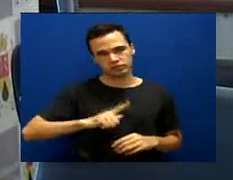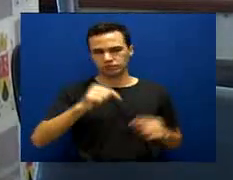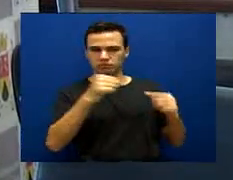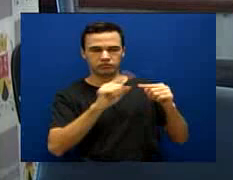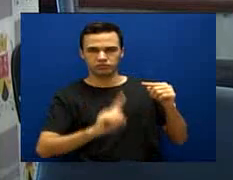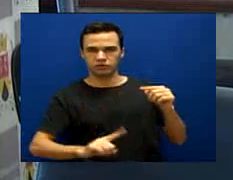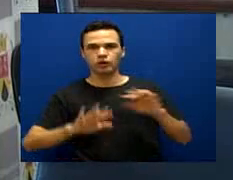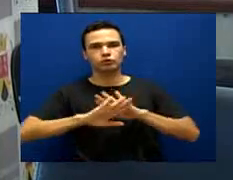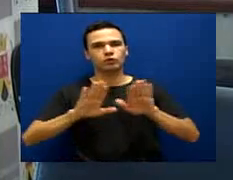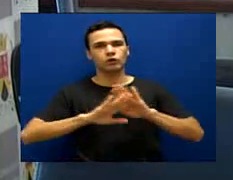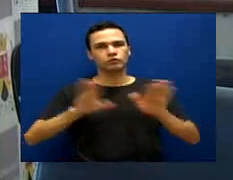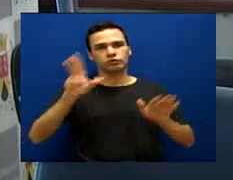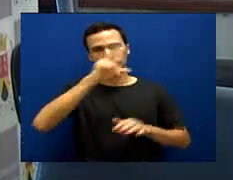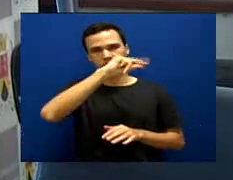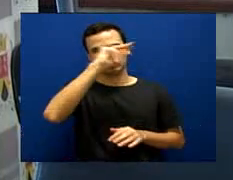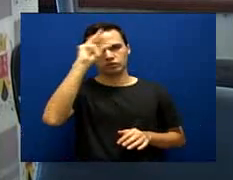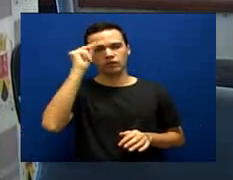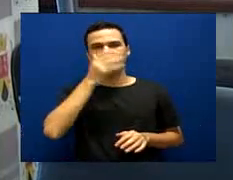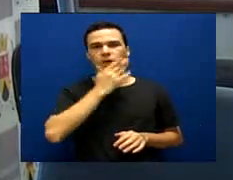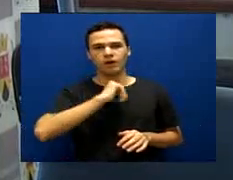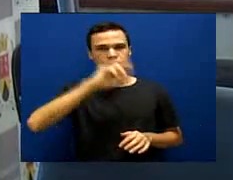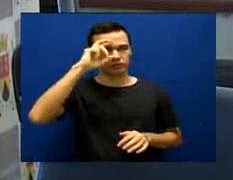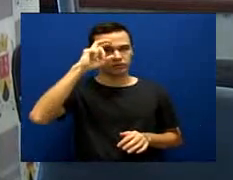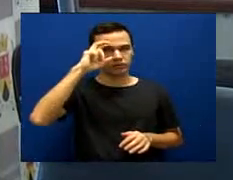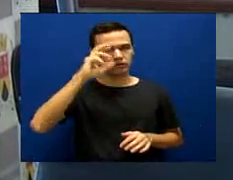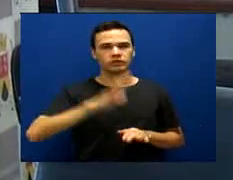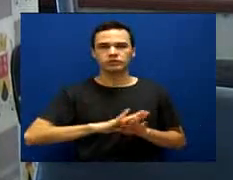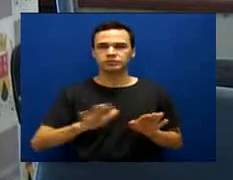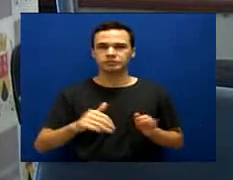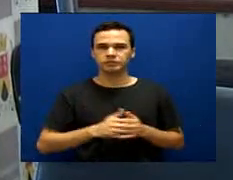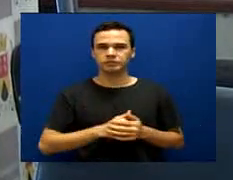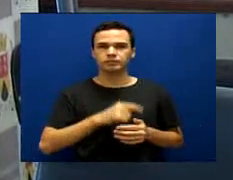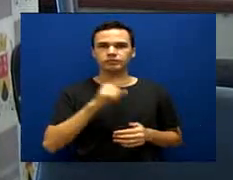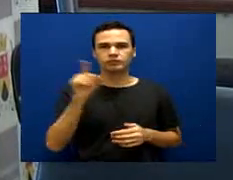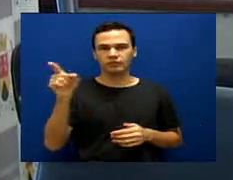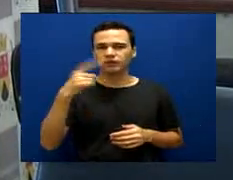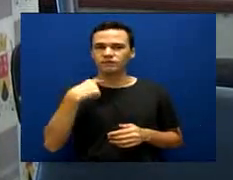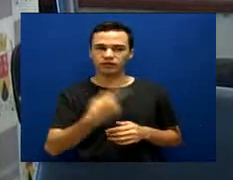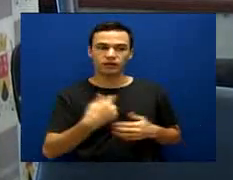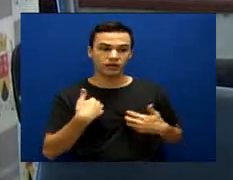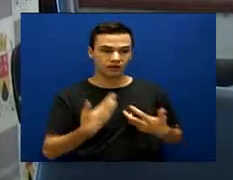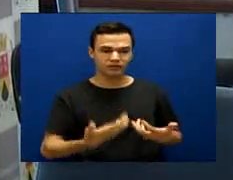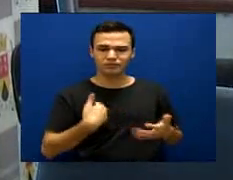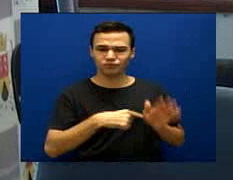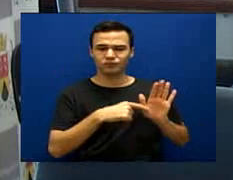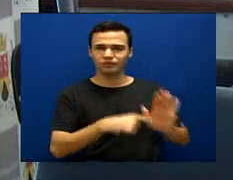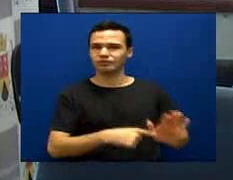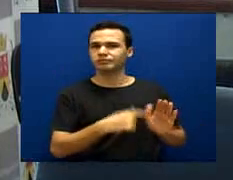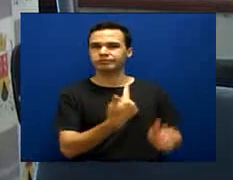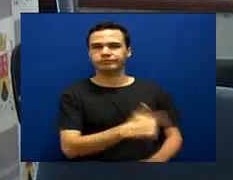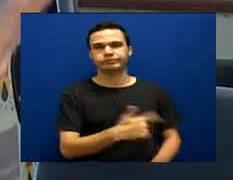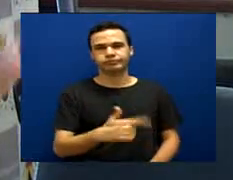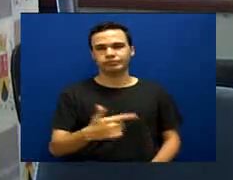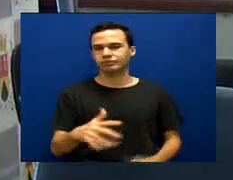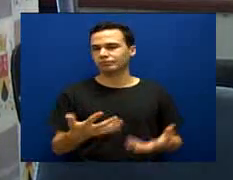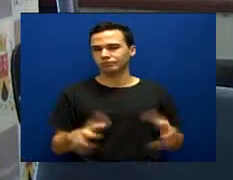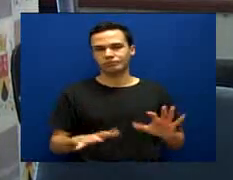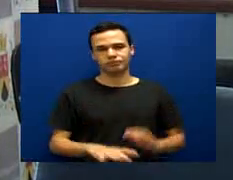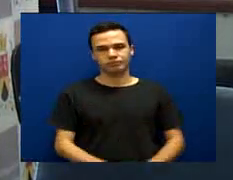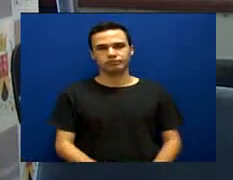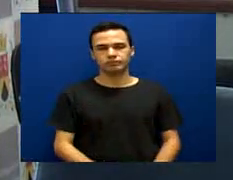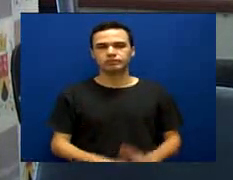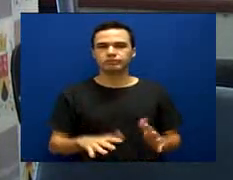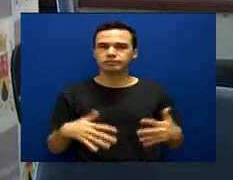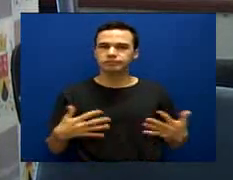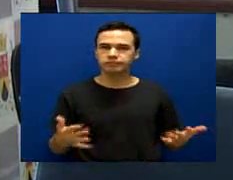daí eu estou falando do prefeito especificamente. Separa. O executivo mostra que não tem vontade nenhuma, gente. Não tem vontade nenhuma.